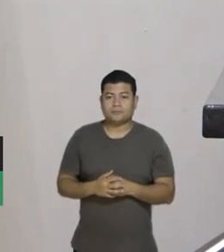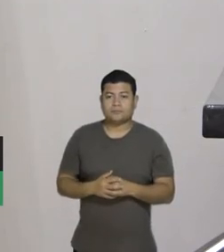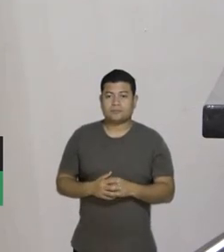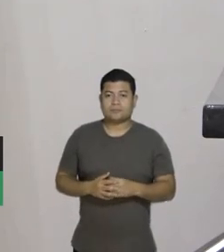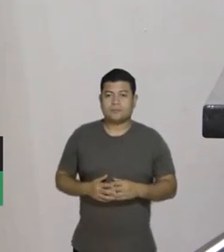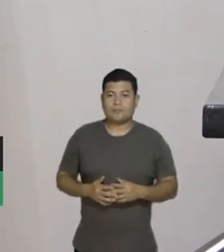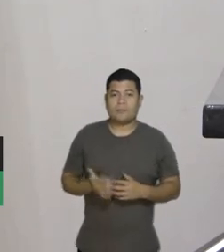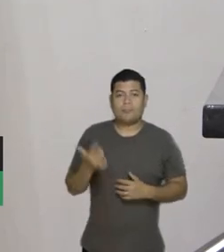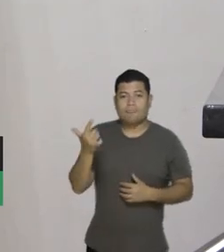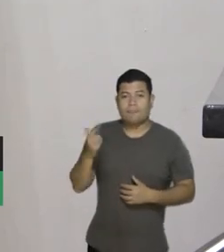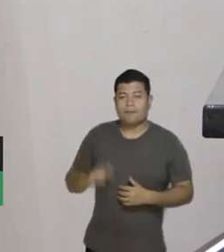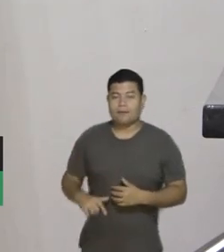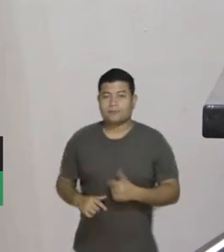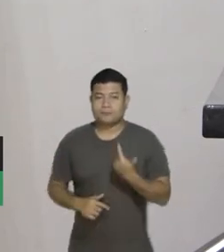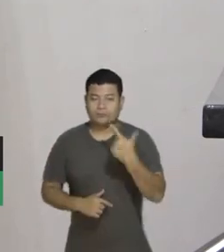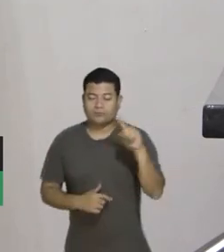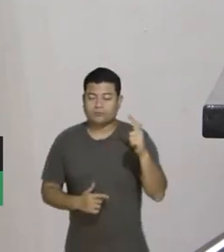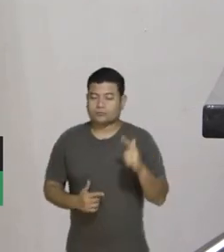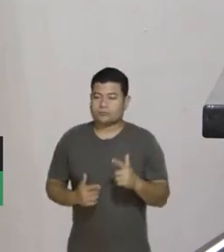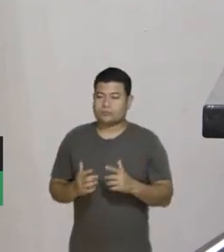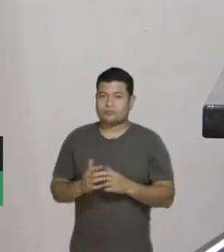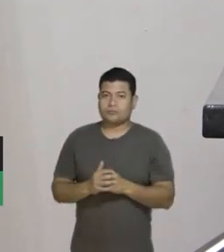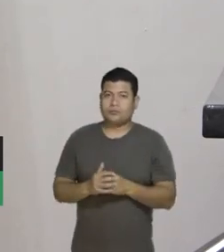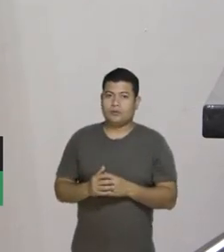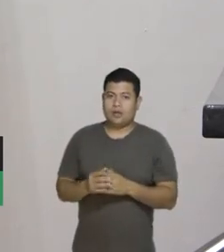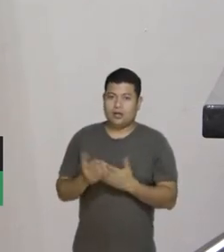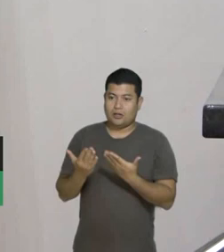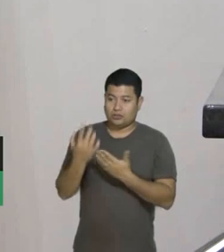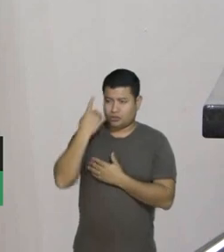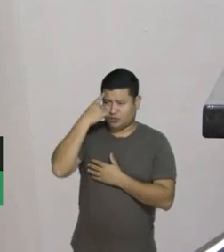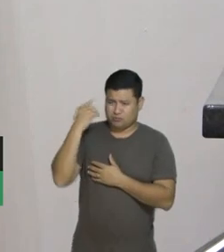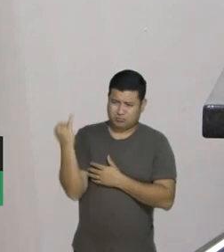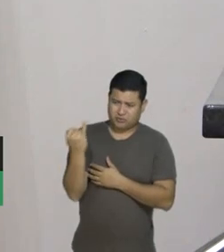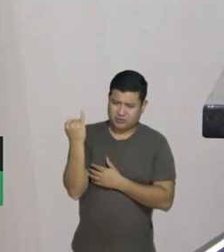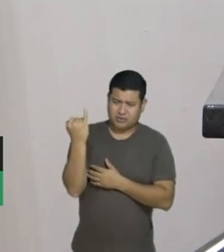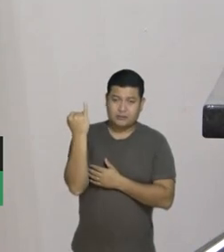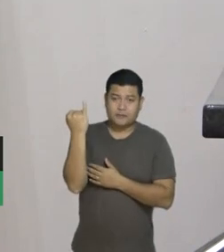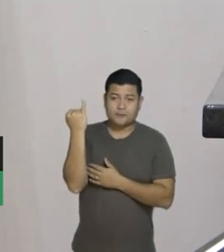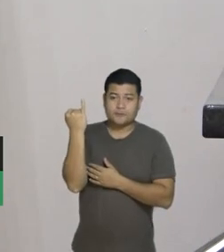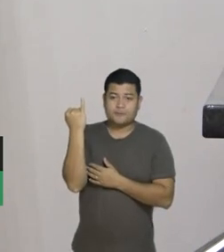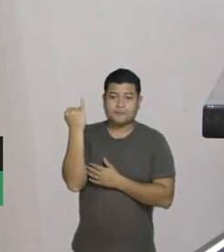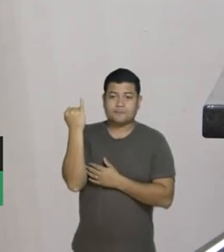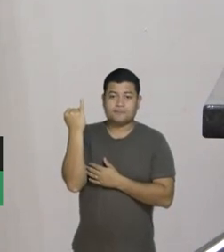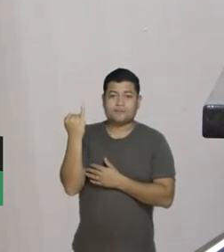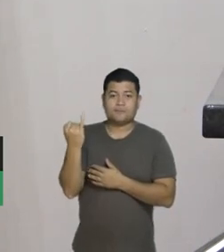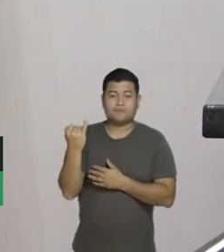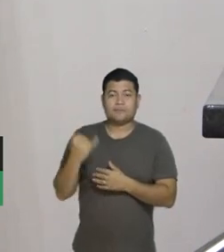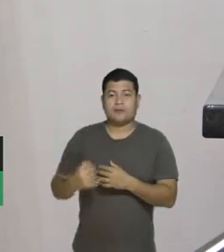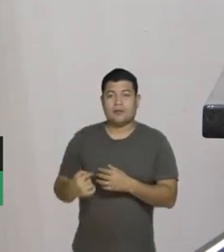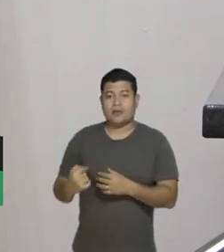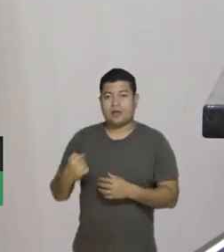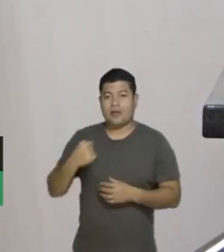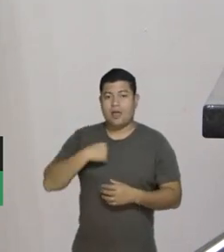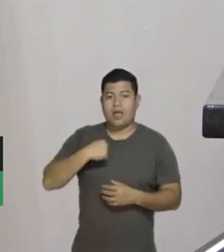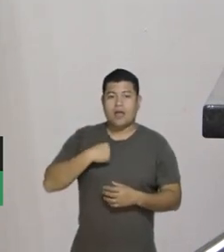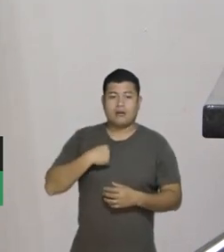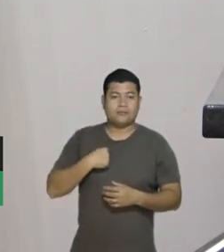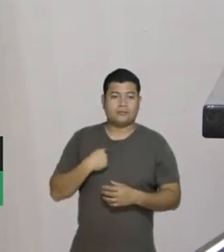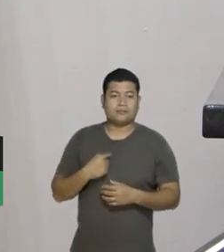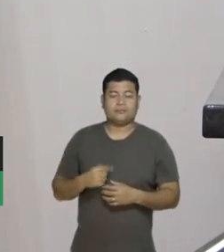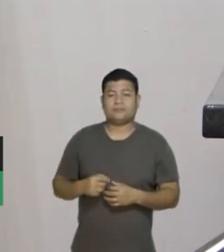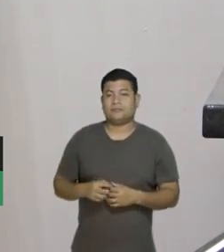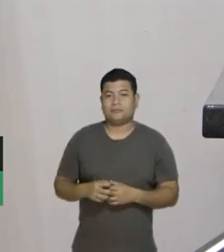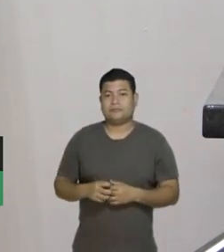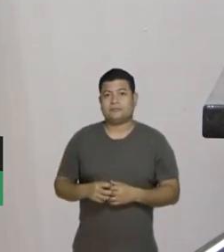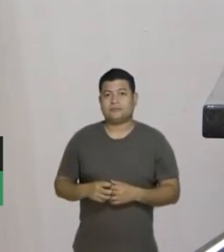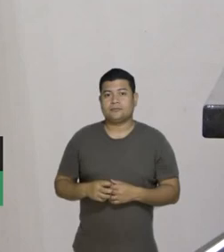Mais uma data importante, para mim aí uma data muito importante, para esse deputado que vos fala, Pedrão,